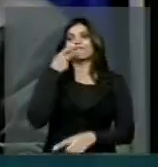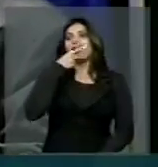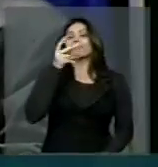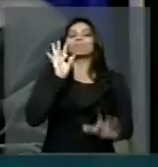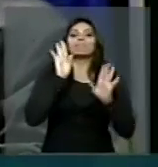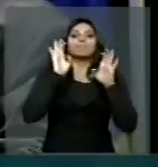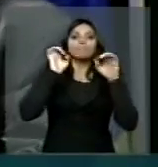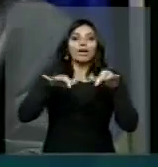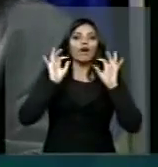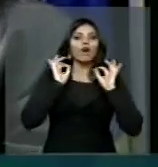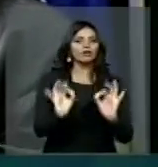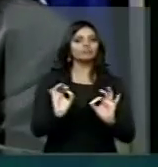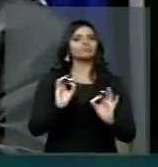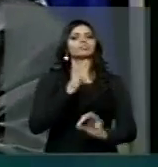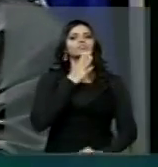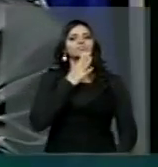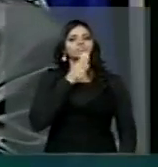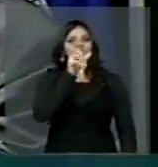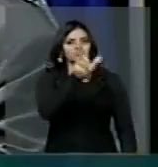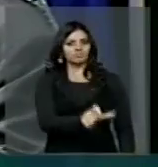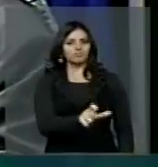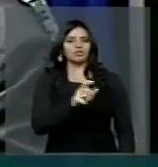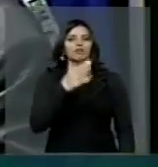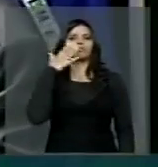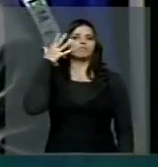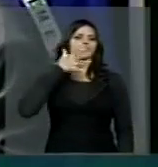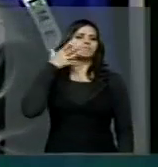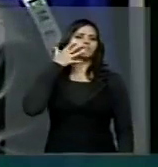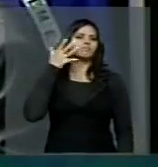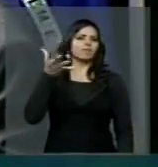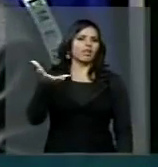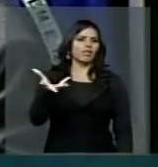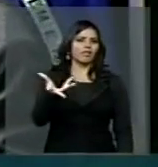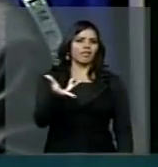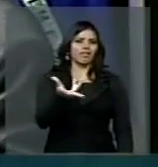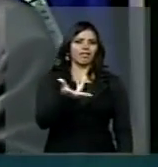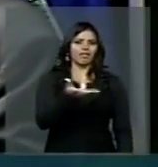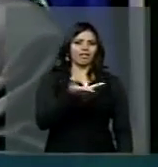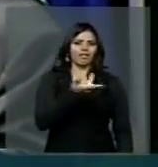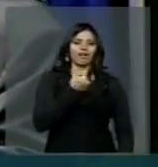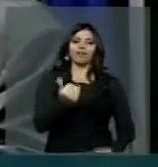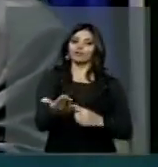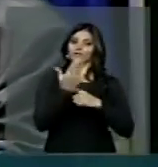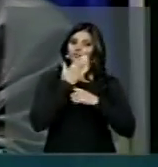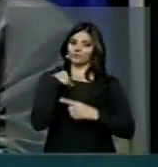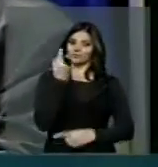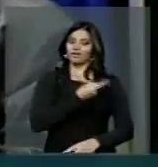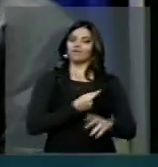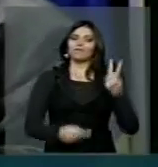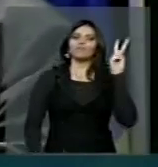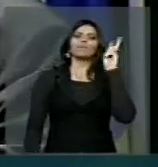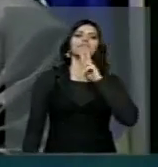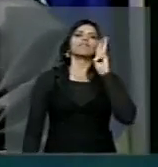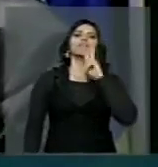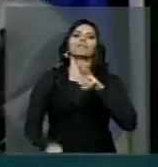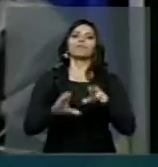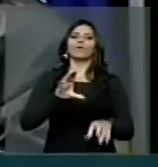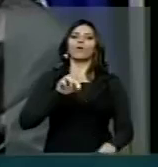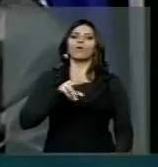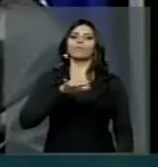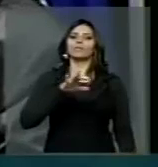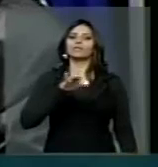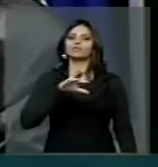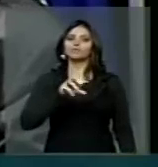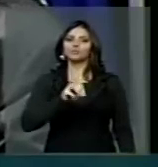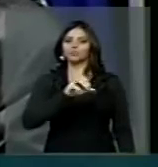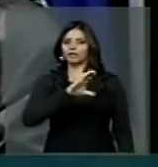Era reconhecidamente um grande orador de massa. Isso nos ajudava. Me recordo dos grandes comícios de